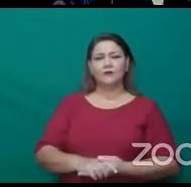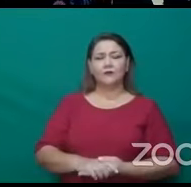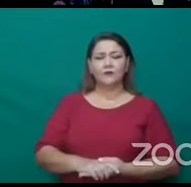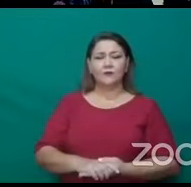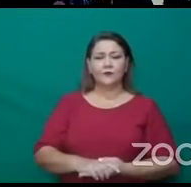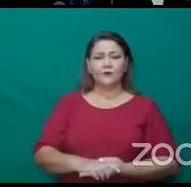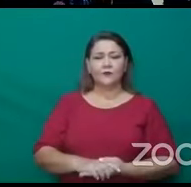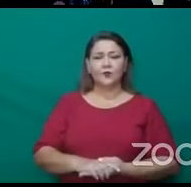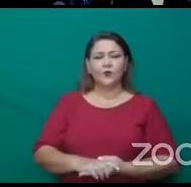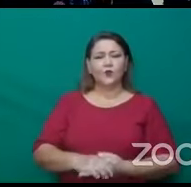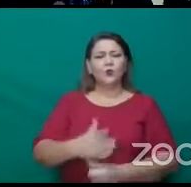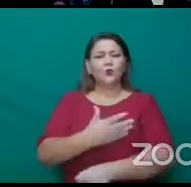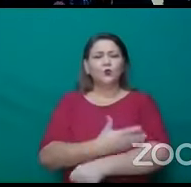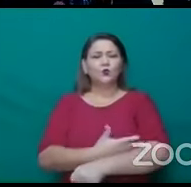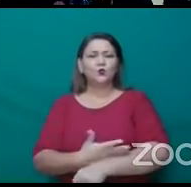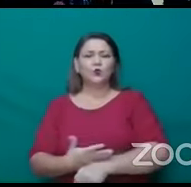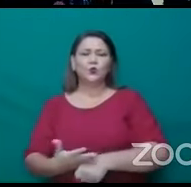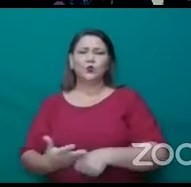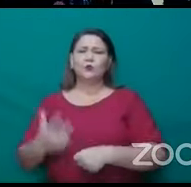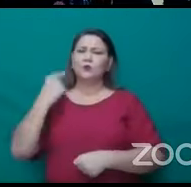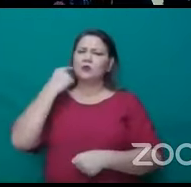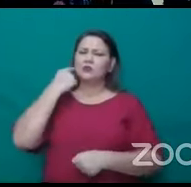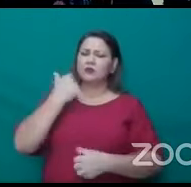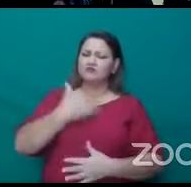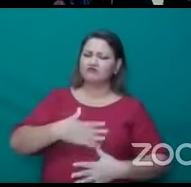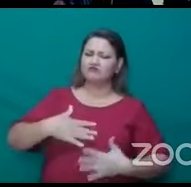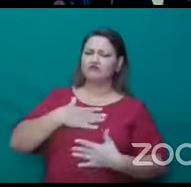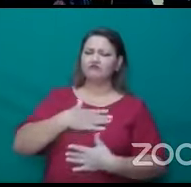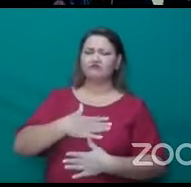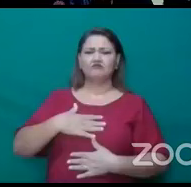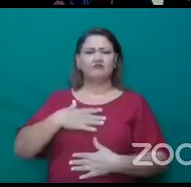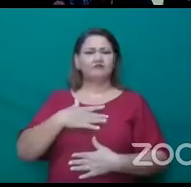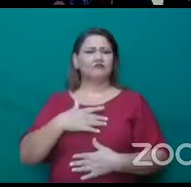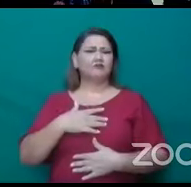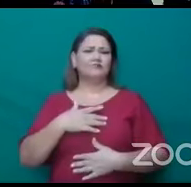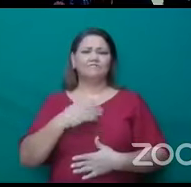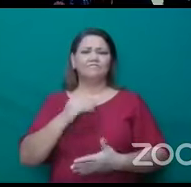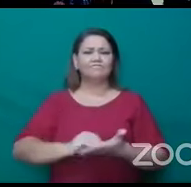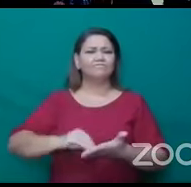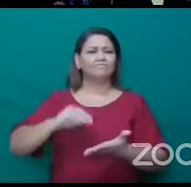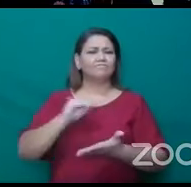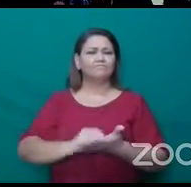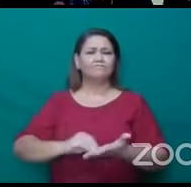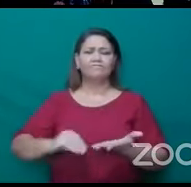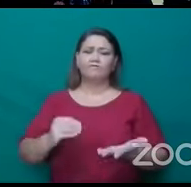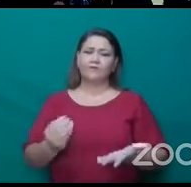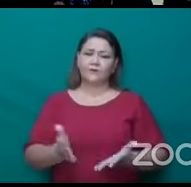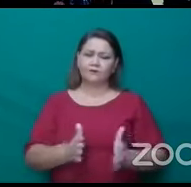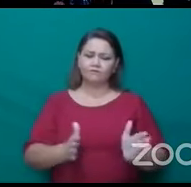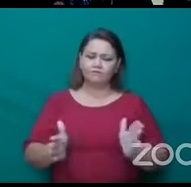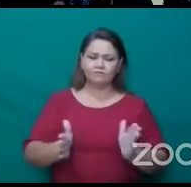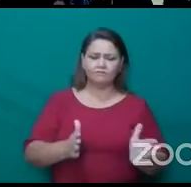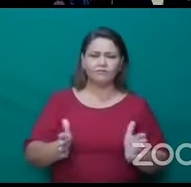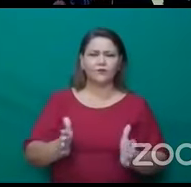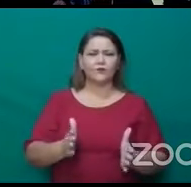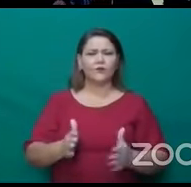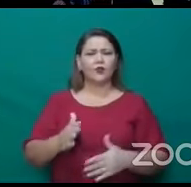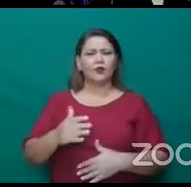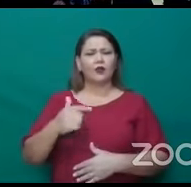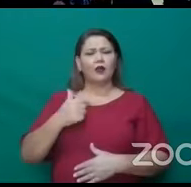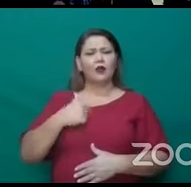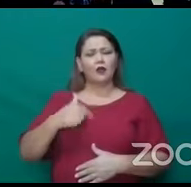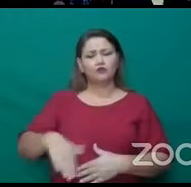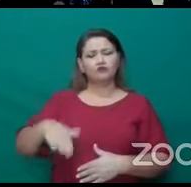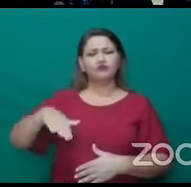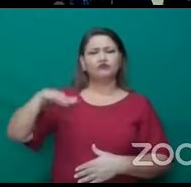E eu vi que eu não estava tão satisfeita fazendo o que eu estava fazendo naquele momento, assim. E eu cresci vendo filmes de